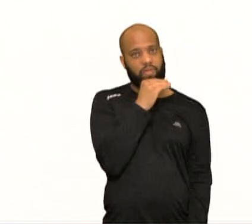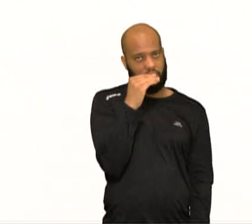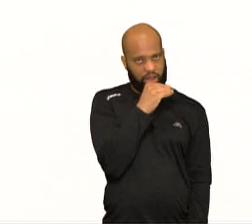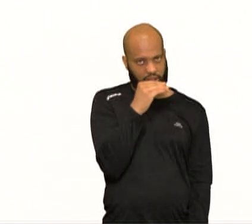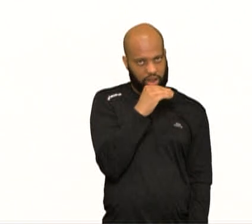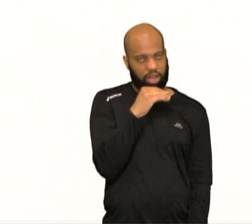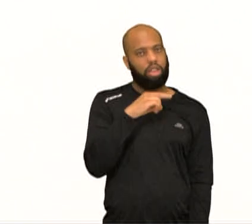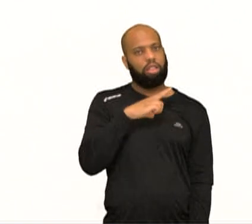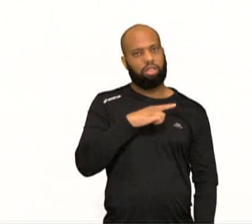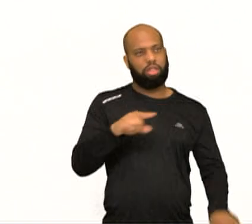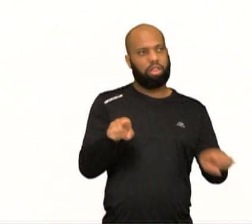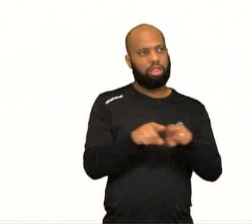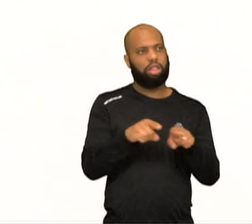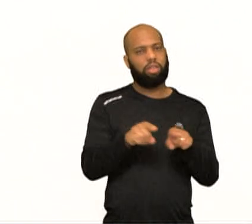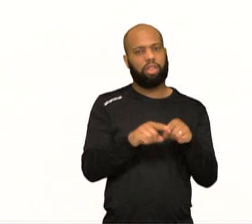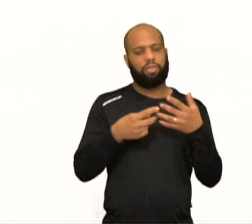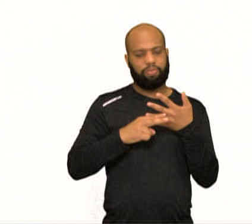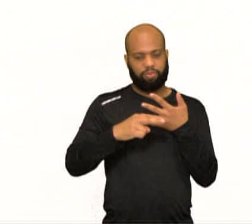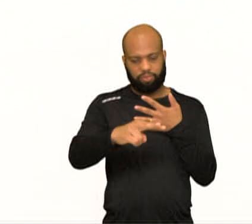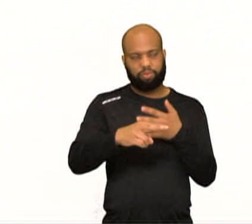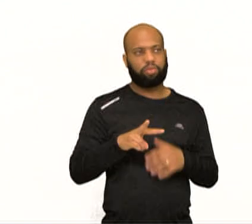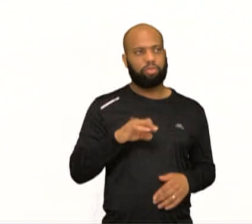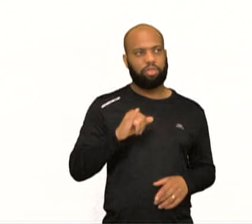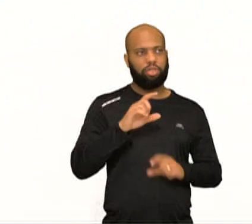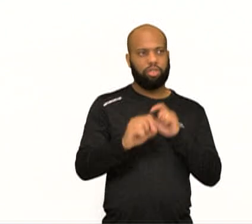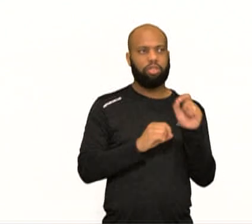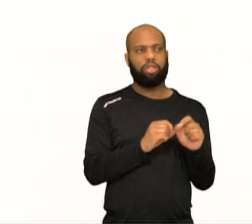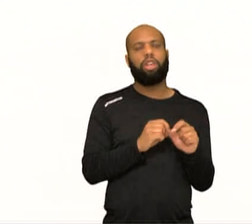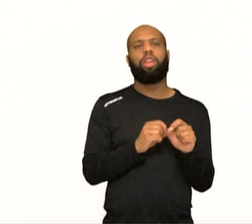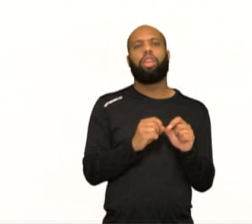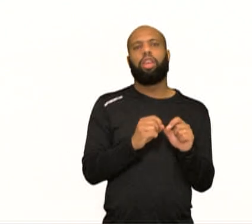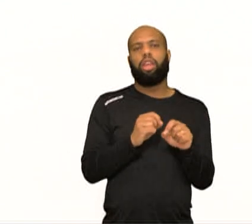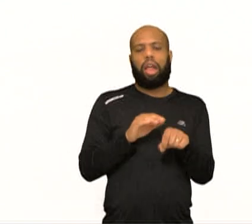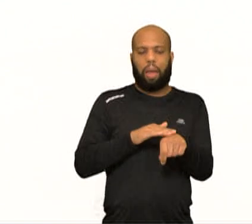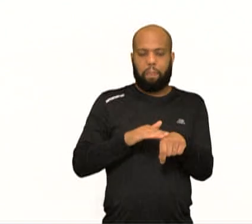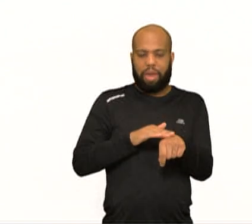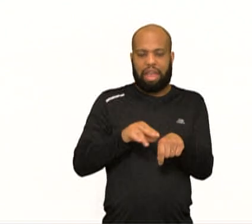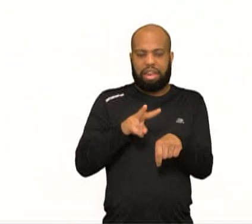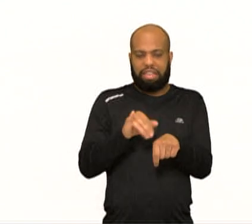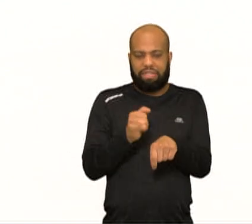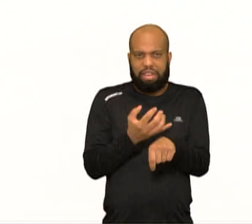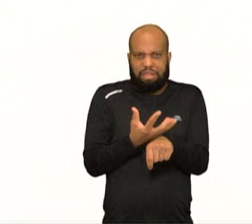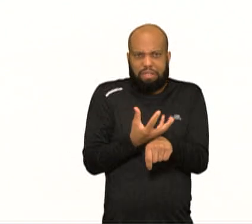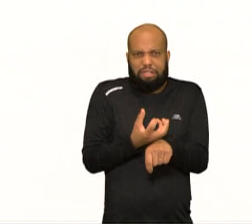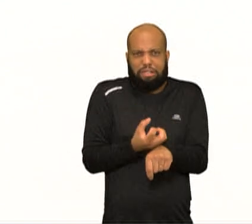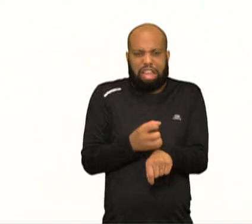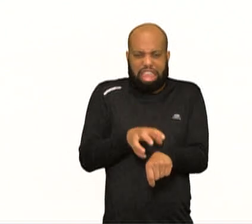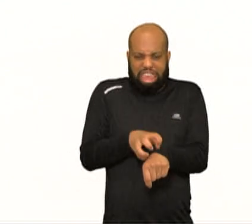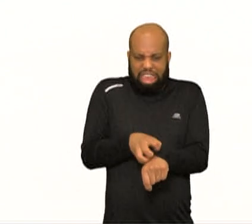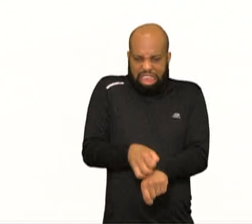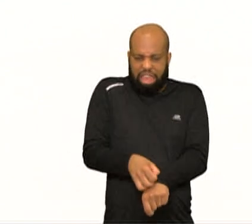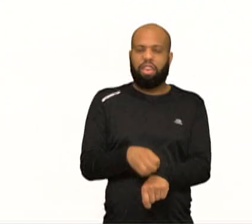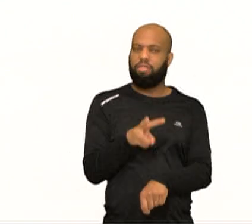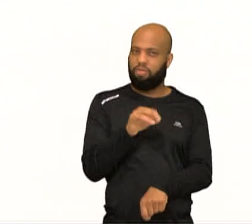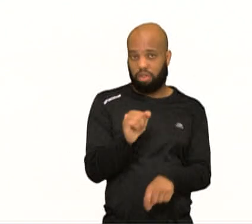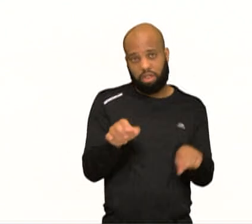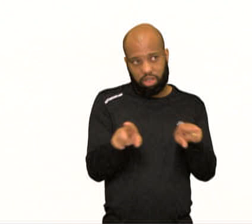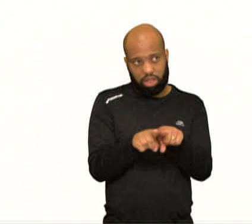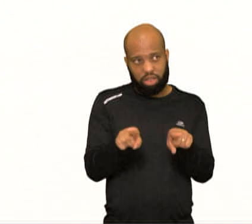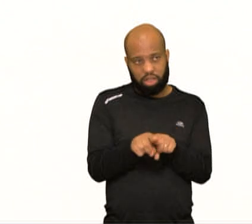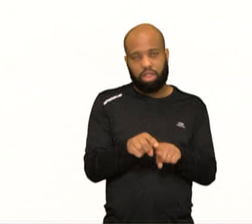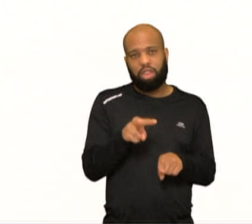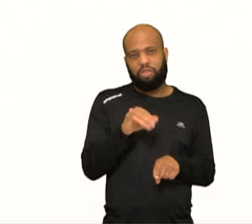suas consequências. Tá? Então, vai ressecar a pele, pois é uma substância orgânica, um solvente orgânico, vai dissolver